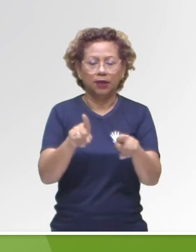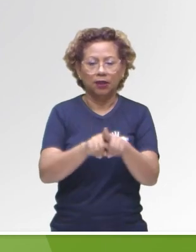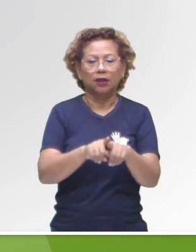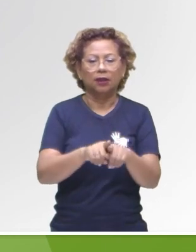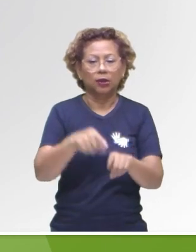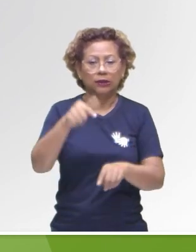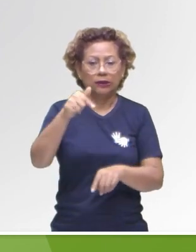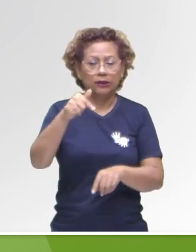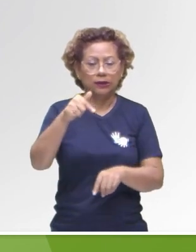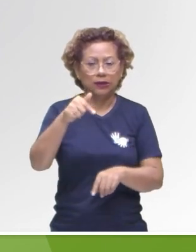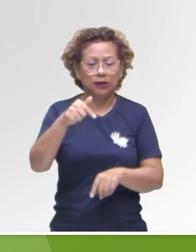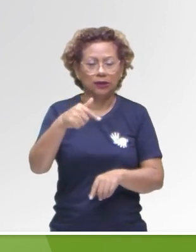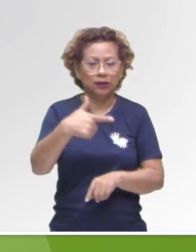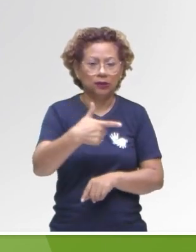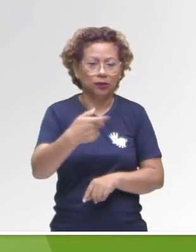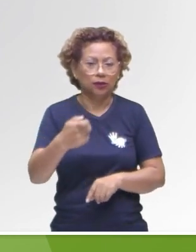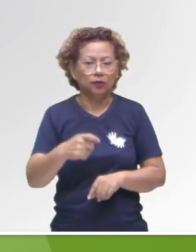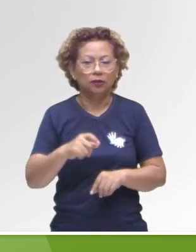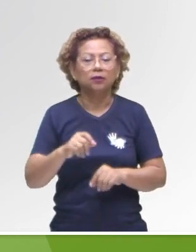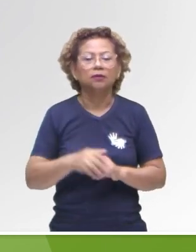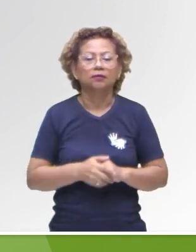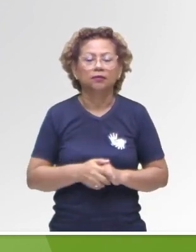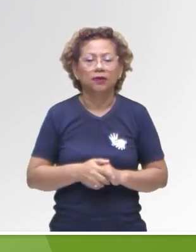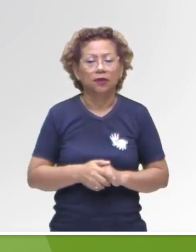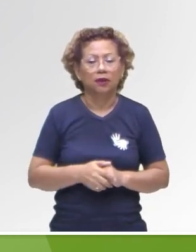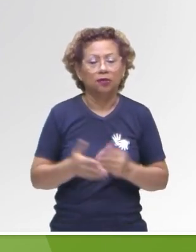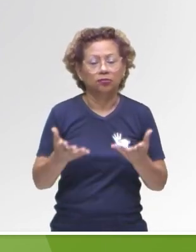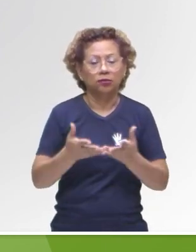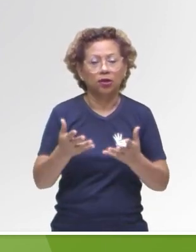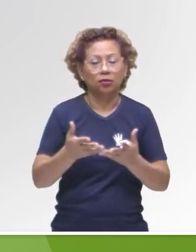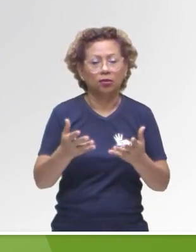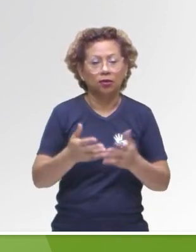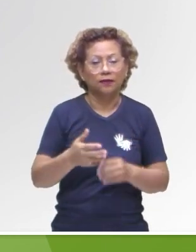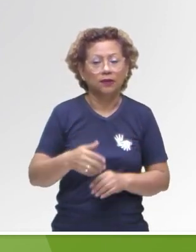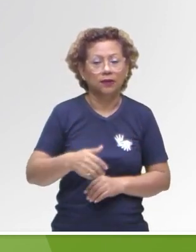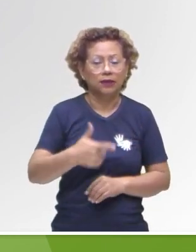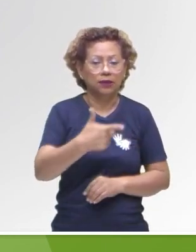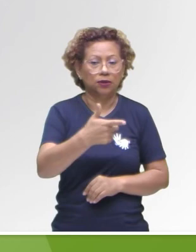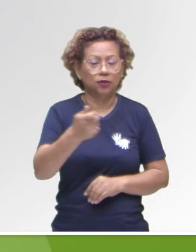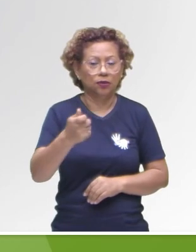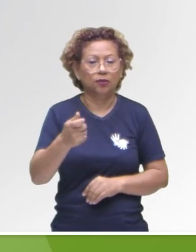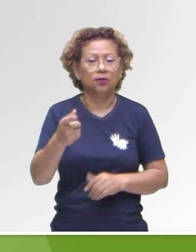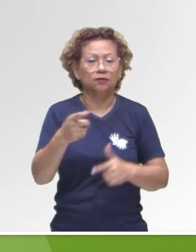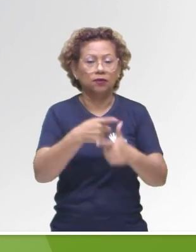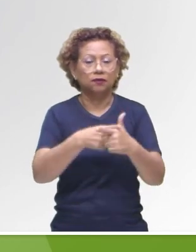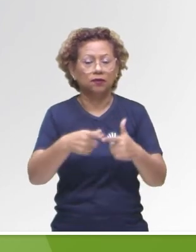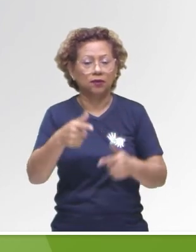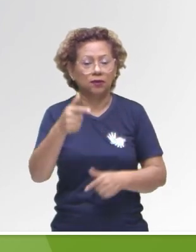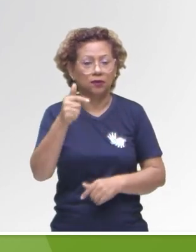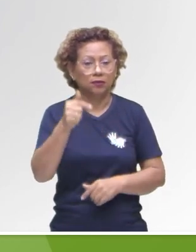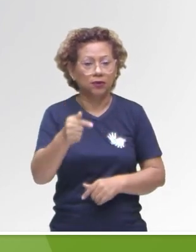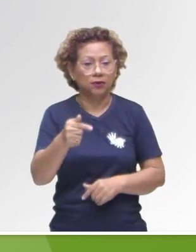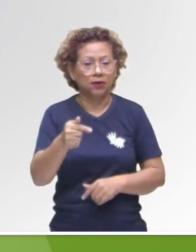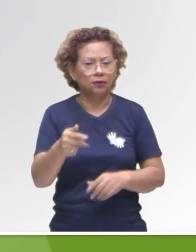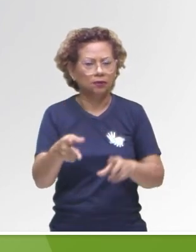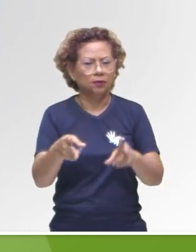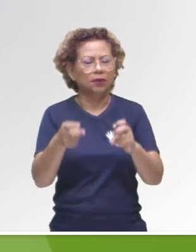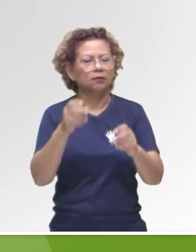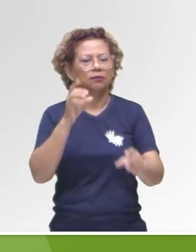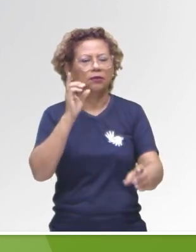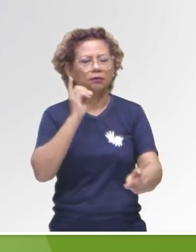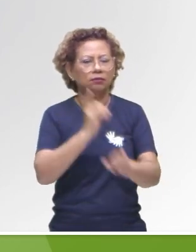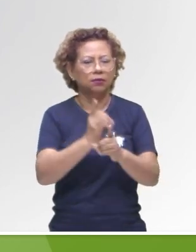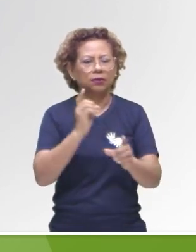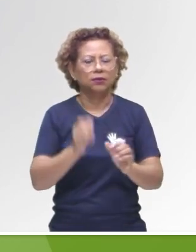7 sobre 12, eu coloco 12 sobre 7. E aí está a capacitância equivalente,